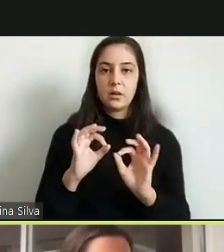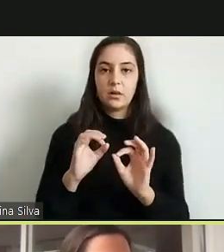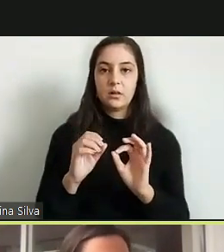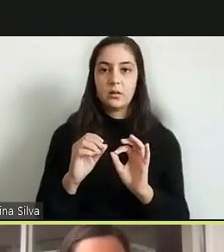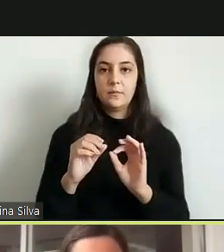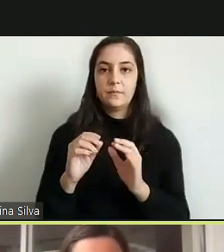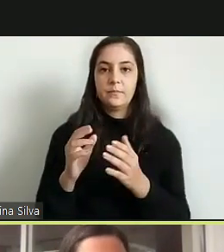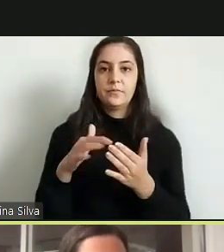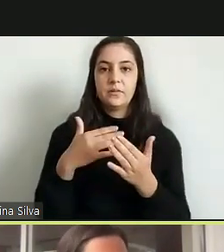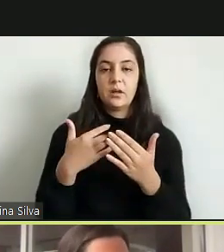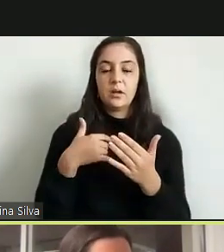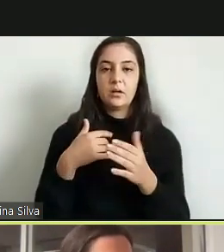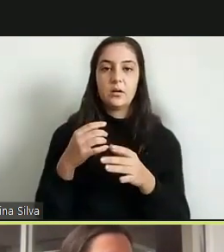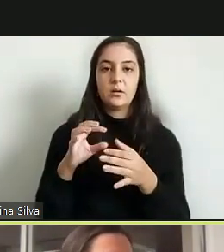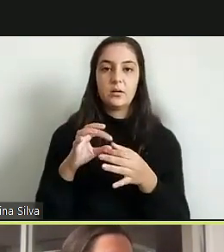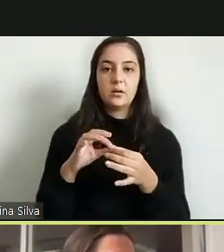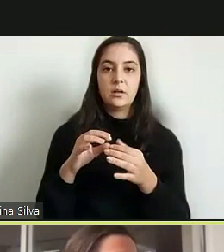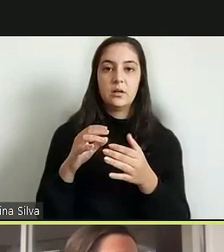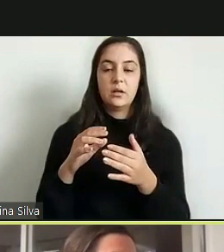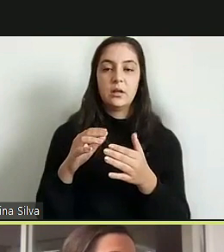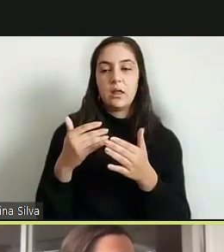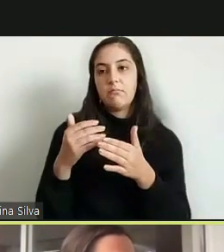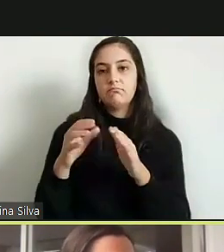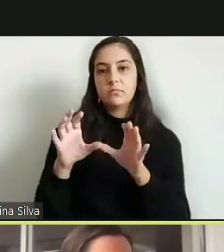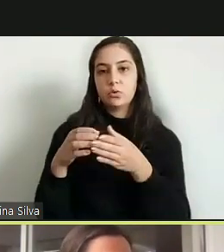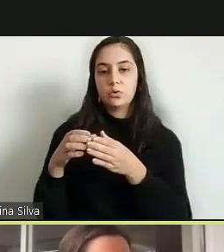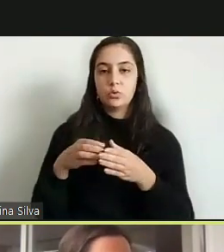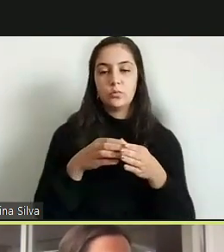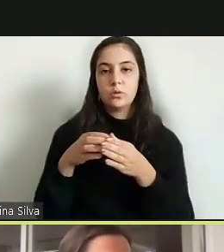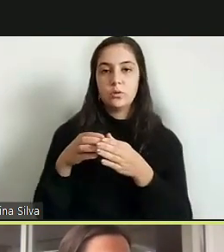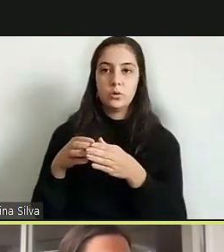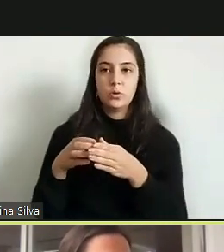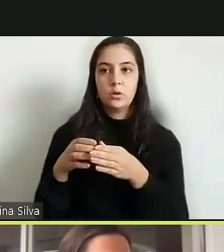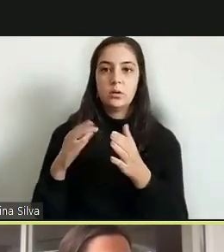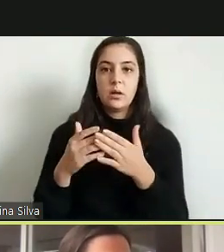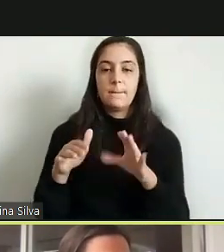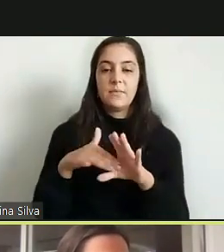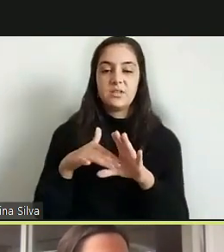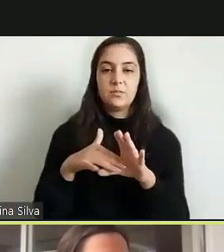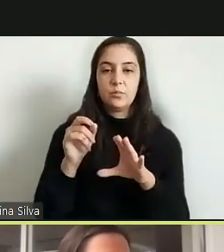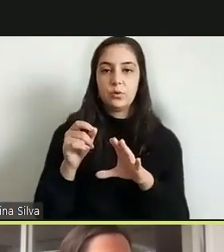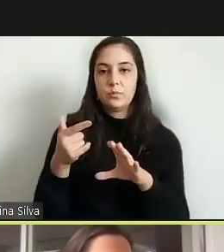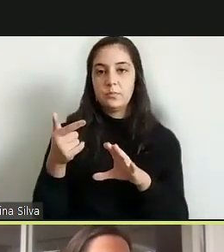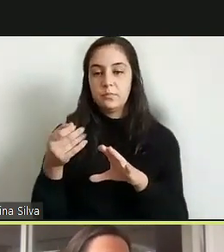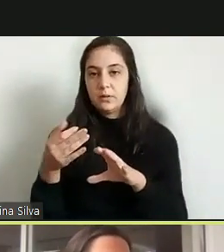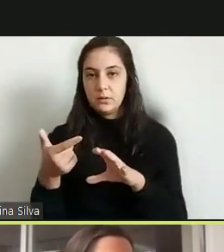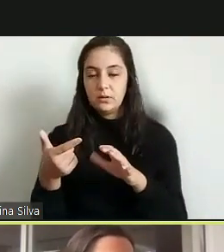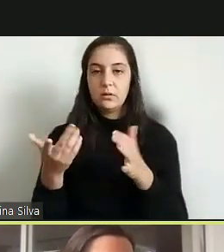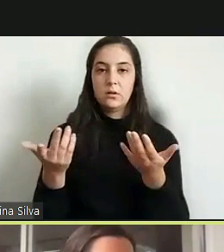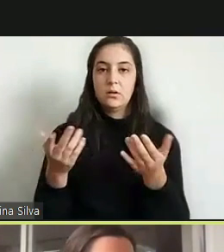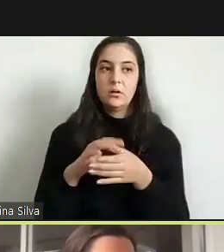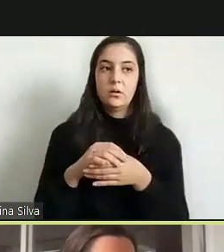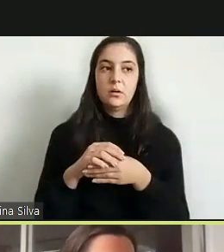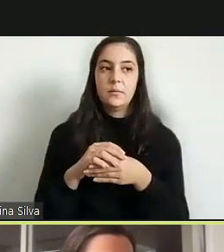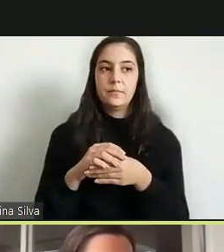série de representantes de várias entidades, o próprio site participa.pt, não é? Que eu tenho aqui uma imagem em que